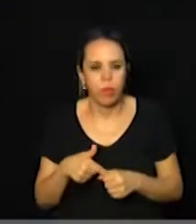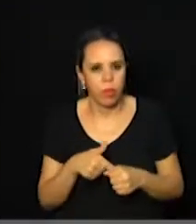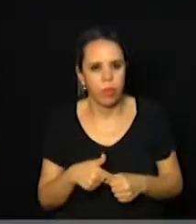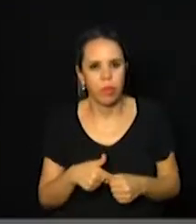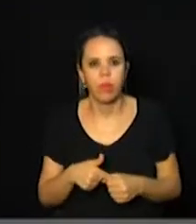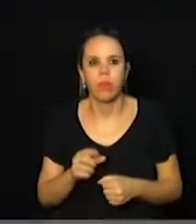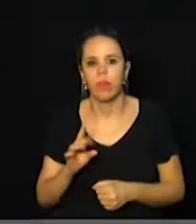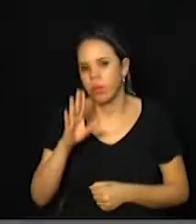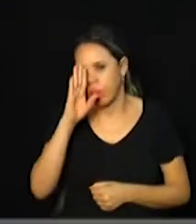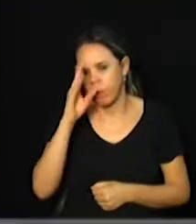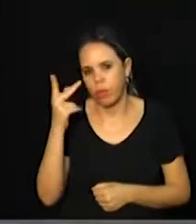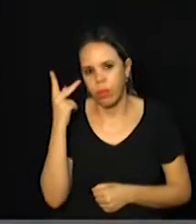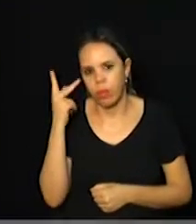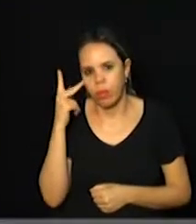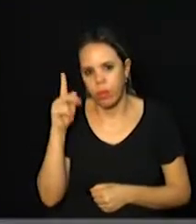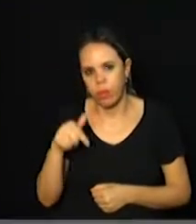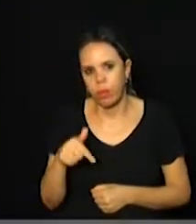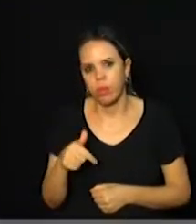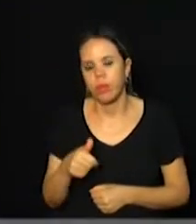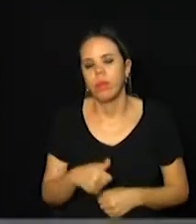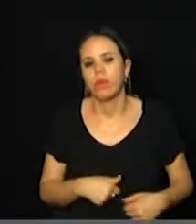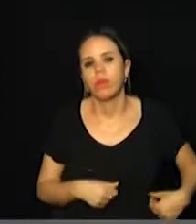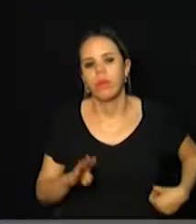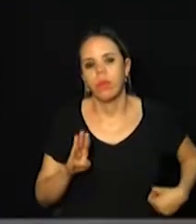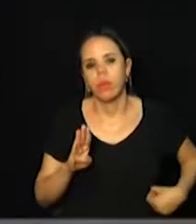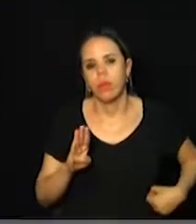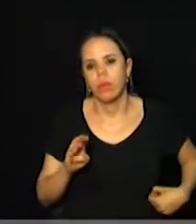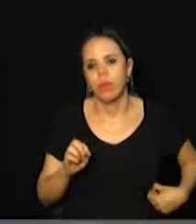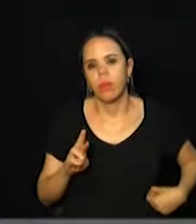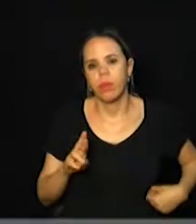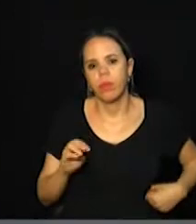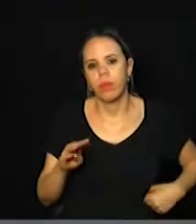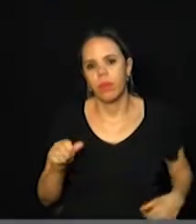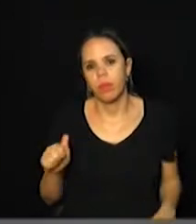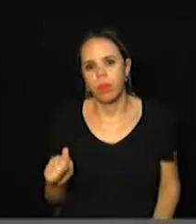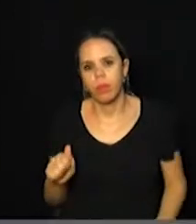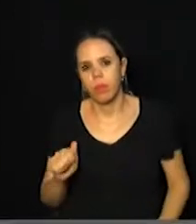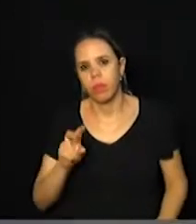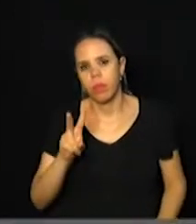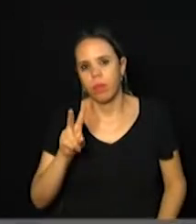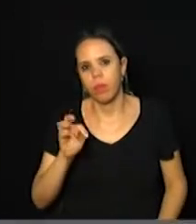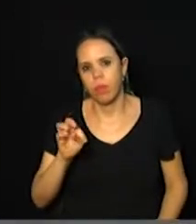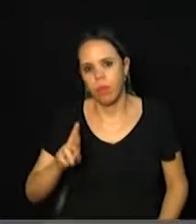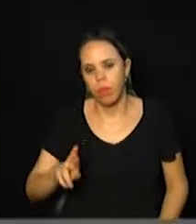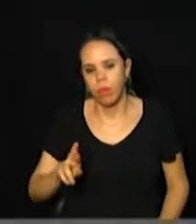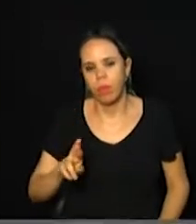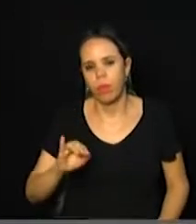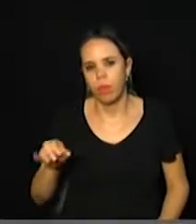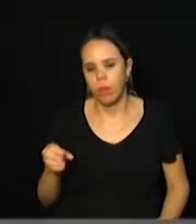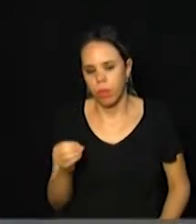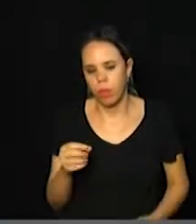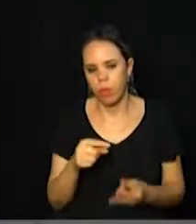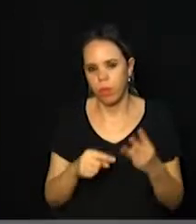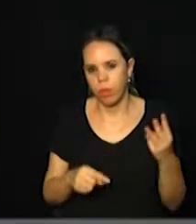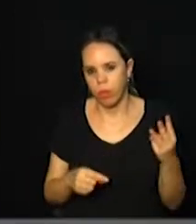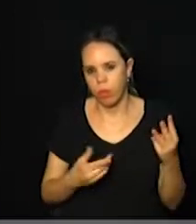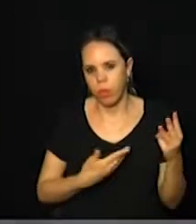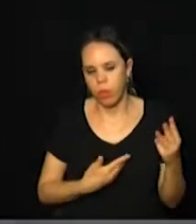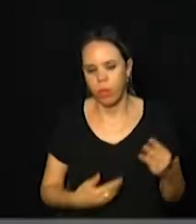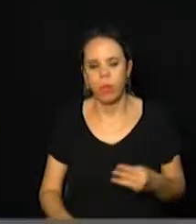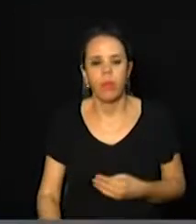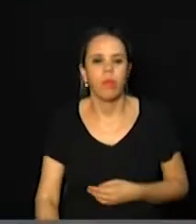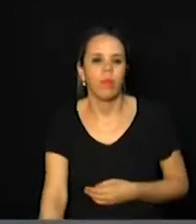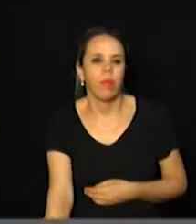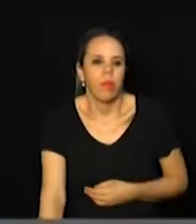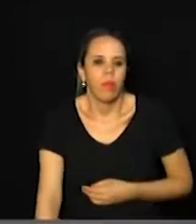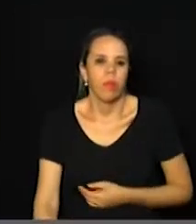mãe né o cemitério de São Paulo que é o caso da capital Barbosa o Walter e o João a presença aqui a